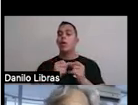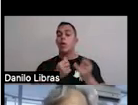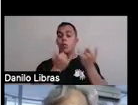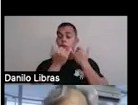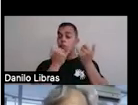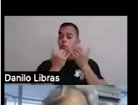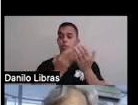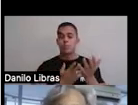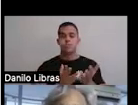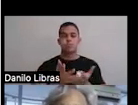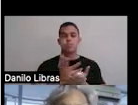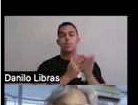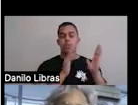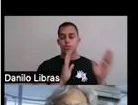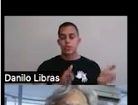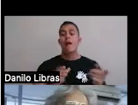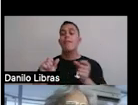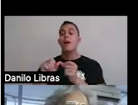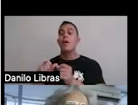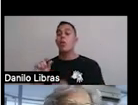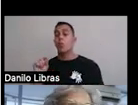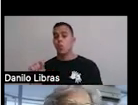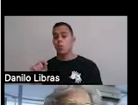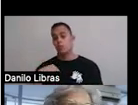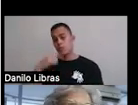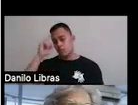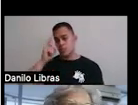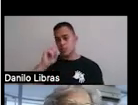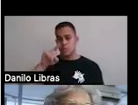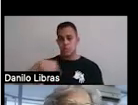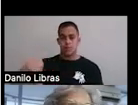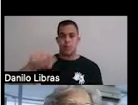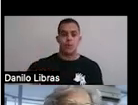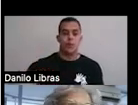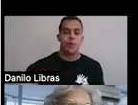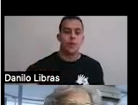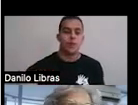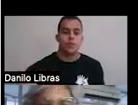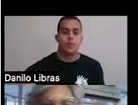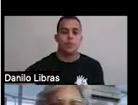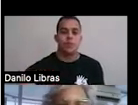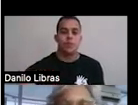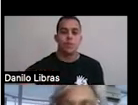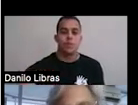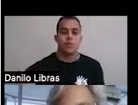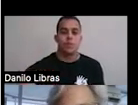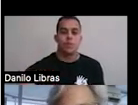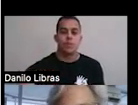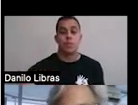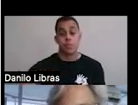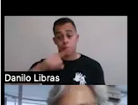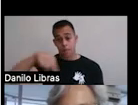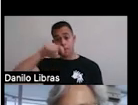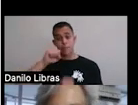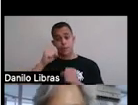informação? Então, não sei se vocês querem me dar alguma ideia de que fazer com